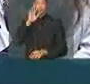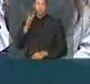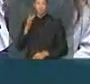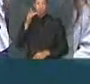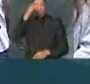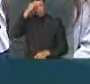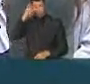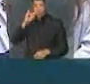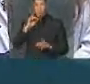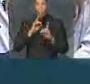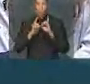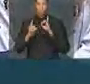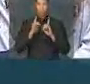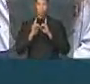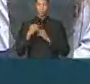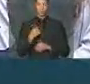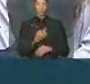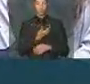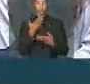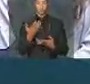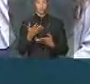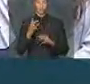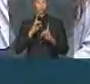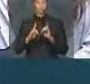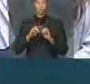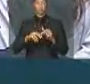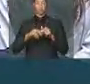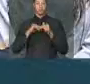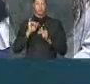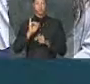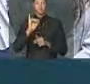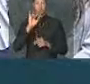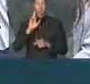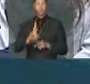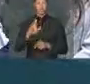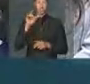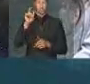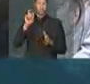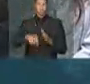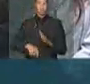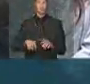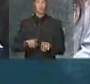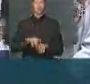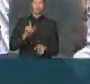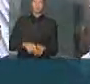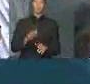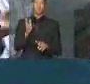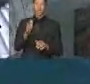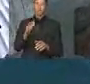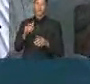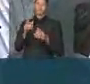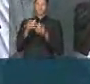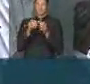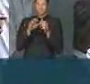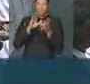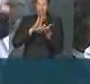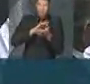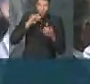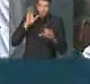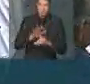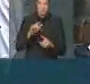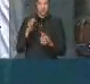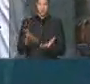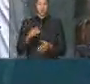para evitar o debate nós queremos debater a tabela do imposto de renda senão já teria sido goela abaixo e hoje o governo já